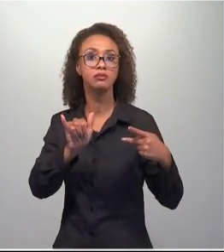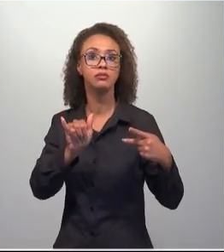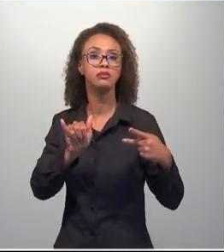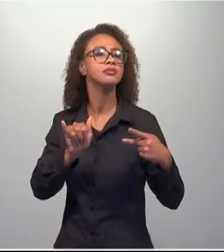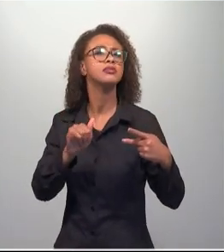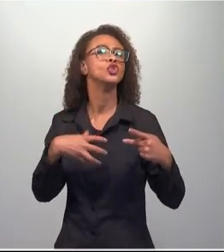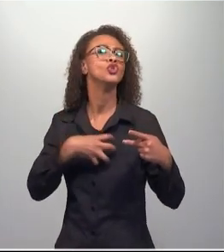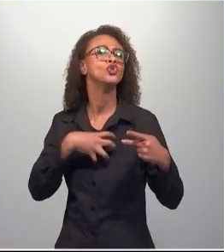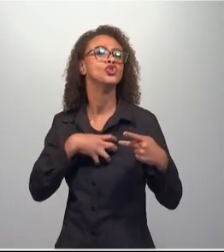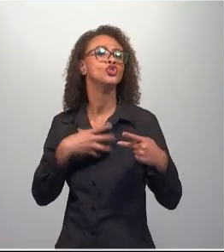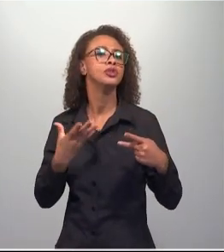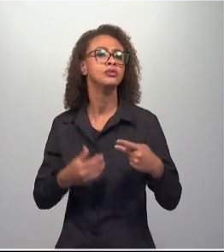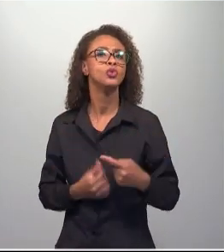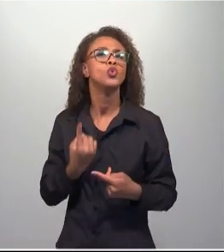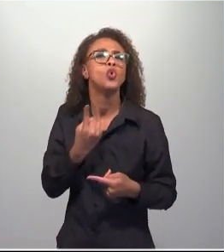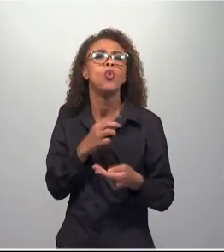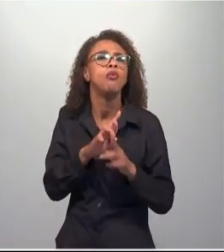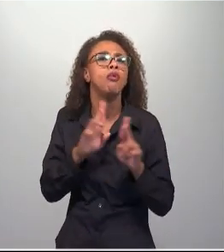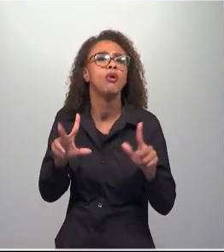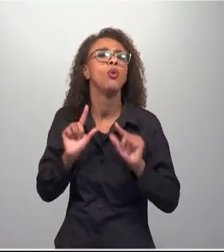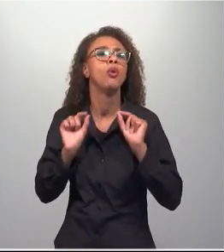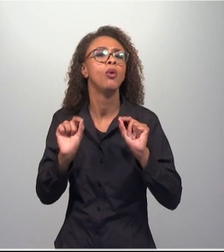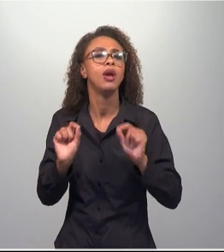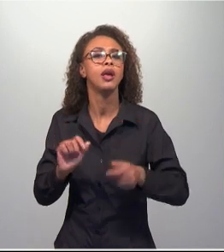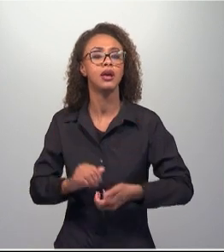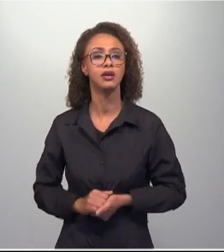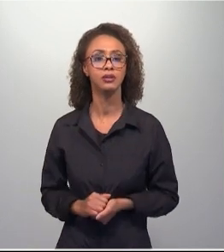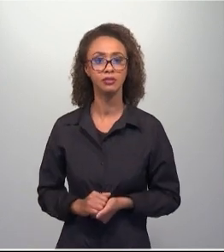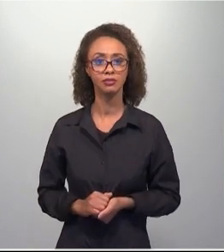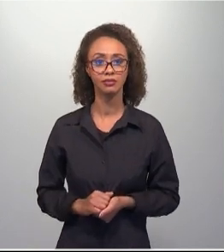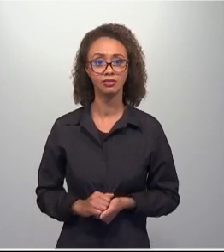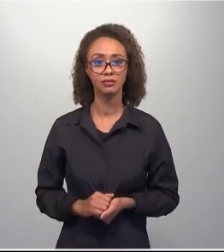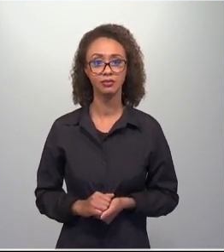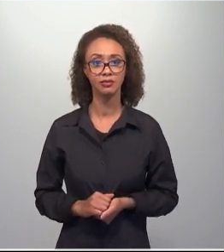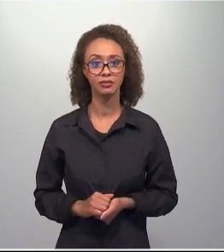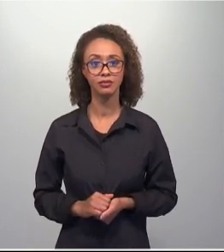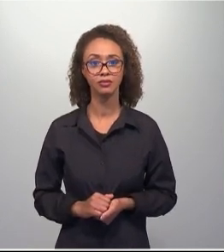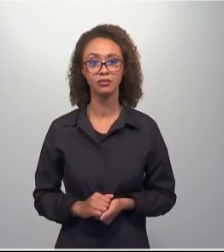muda um bilhete